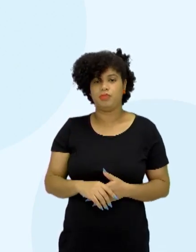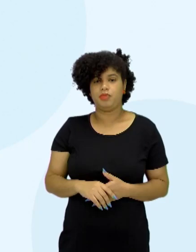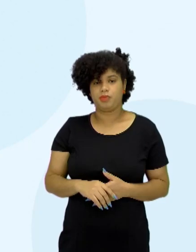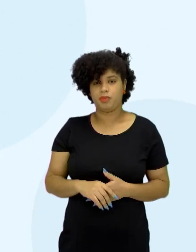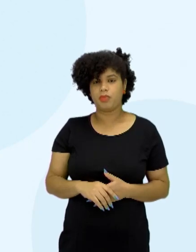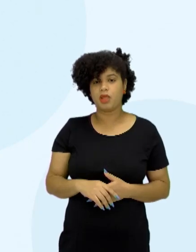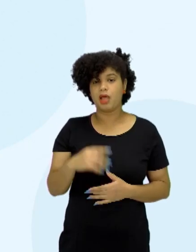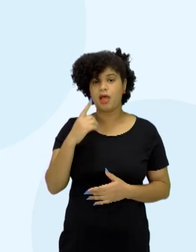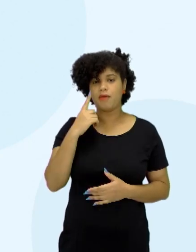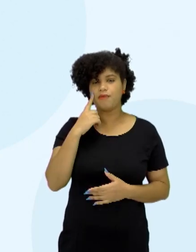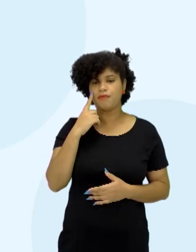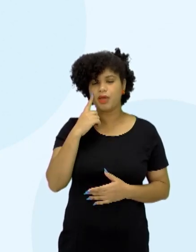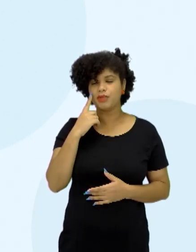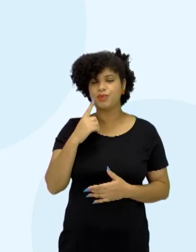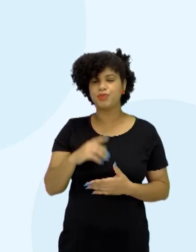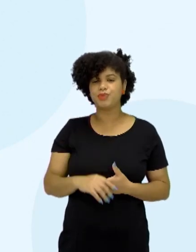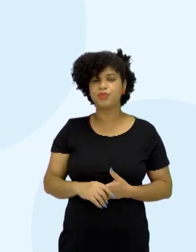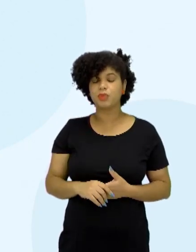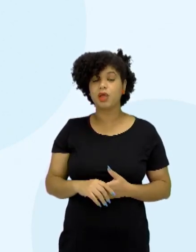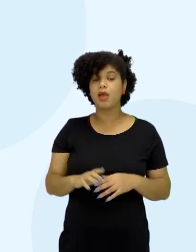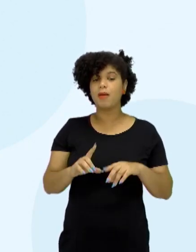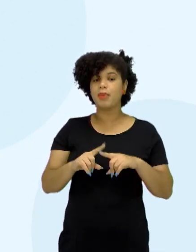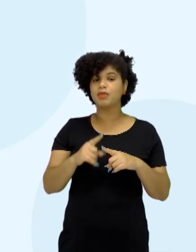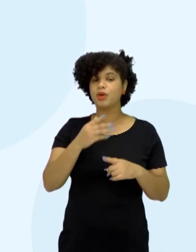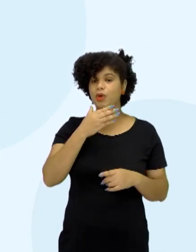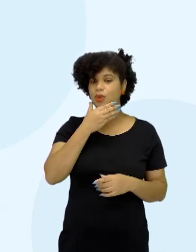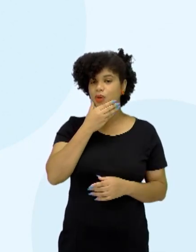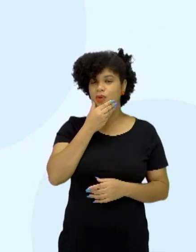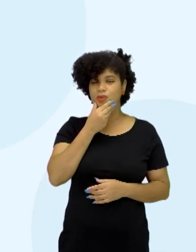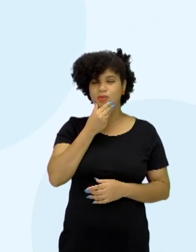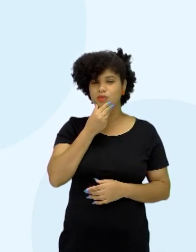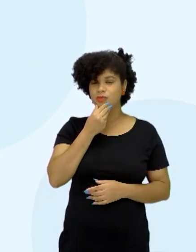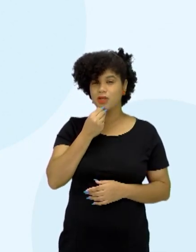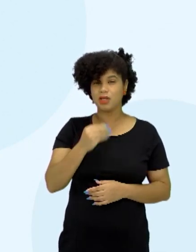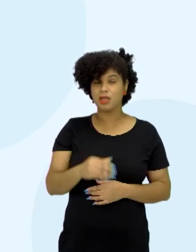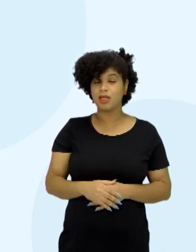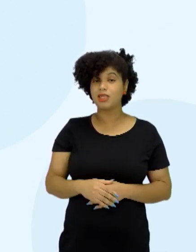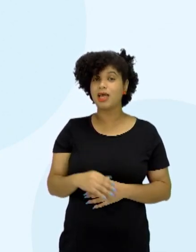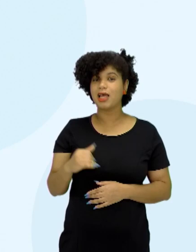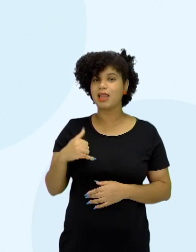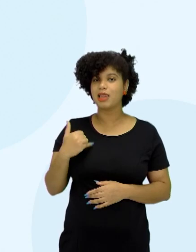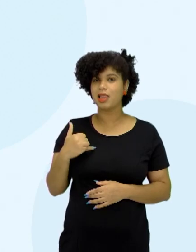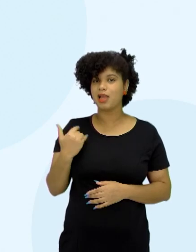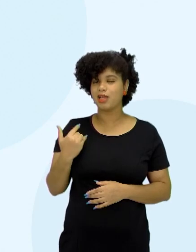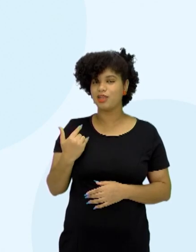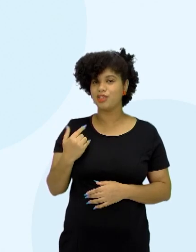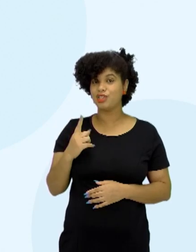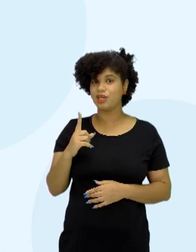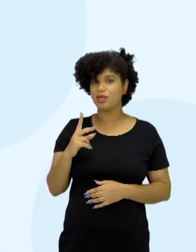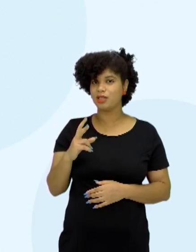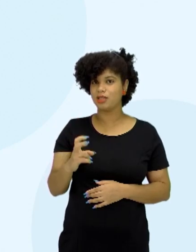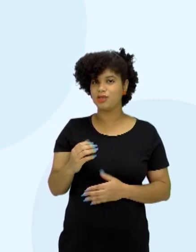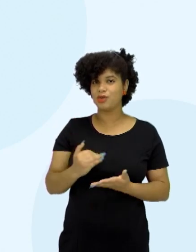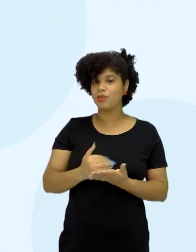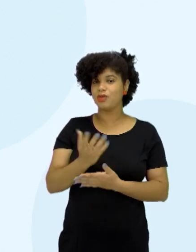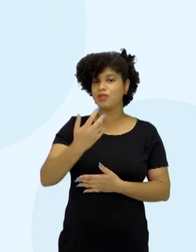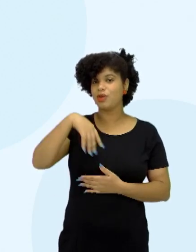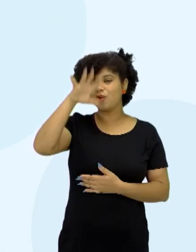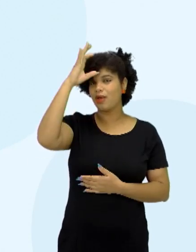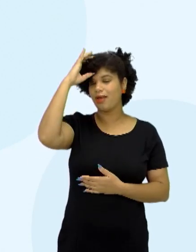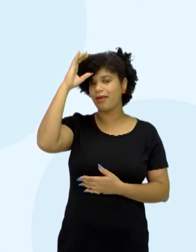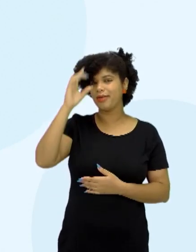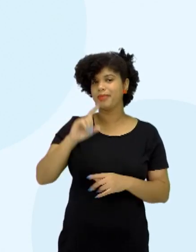anos ainda. Era um adolescente. Mas ele já foi declarado maior de idade e assumiu a coroa. Pergunta por